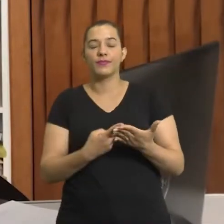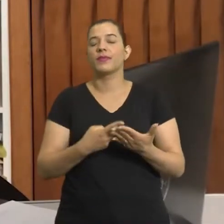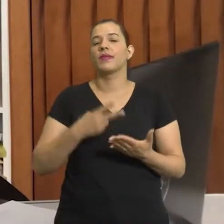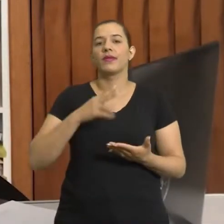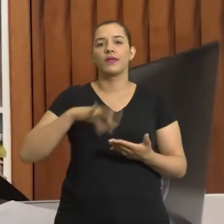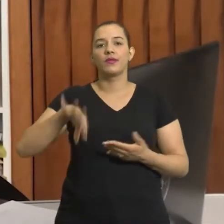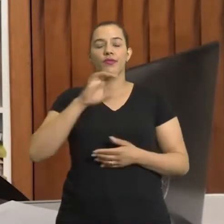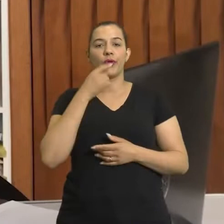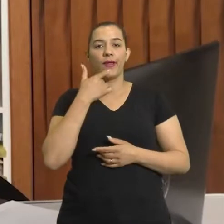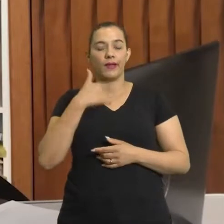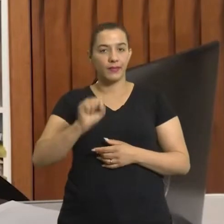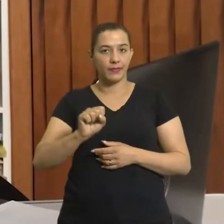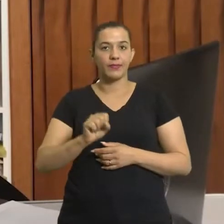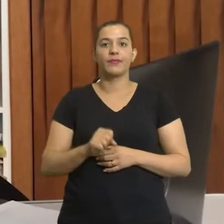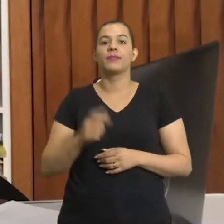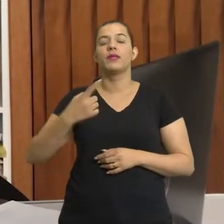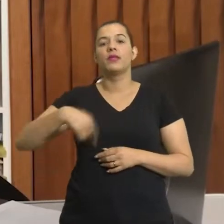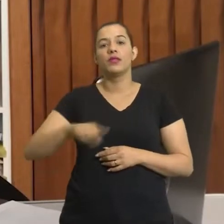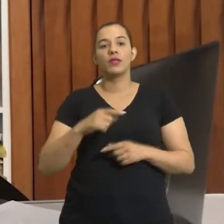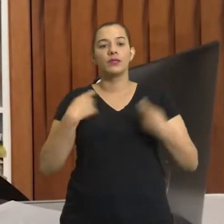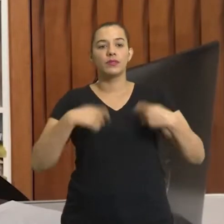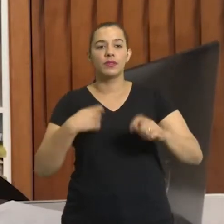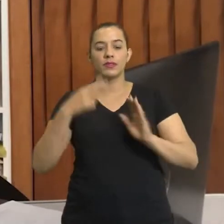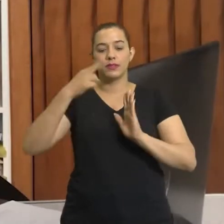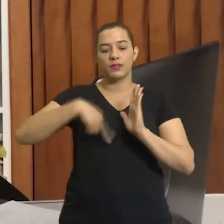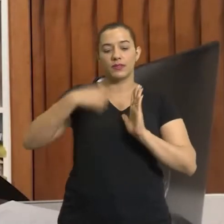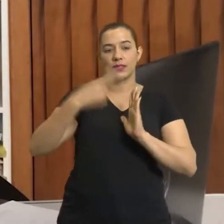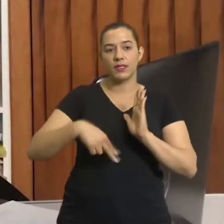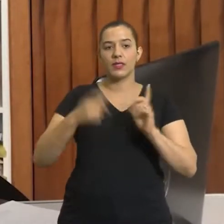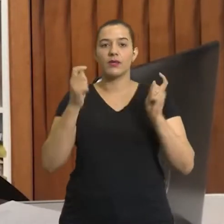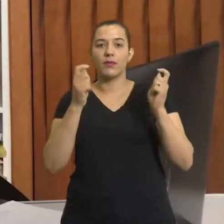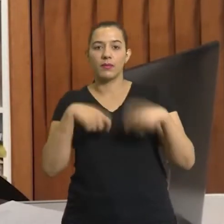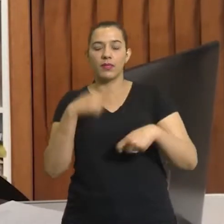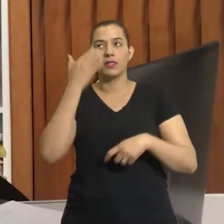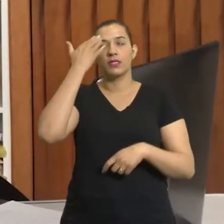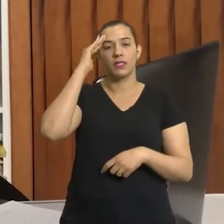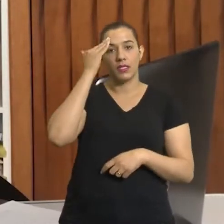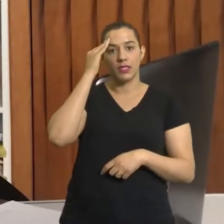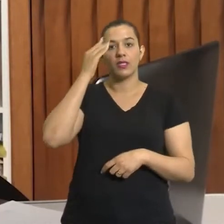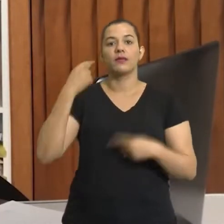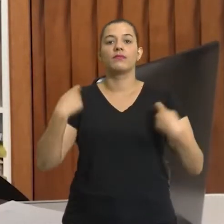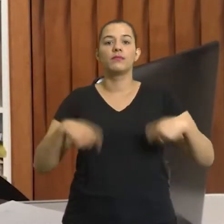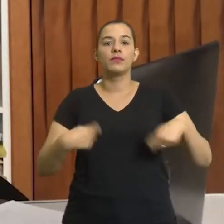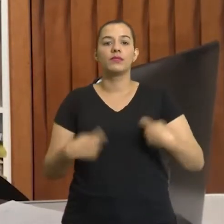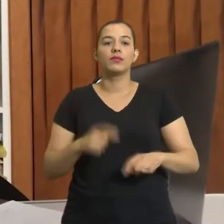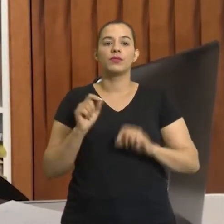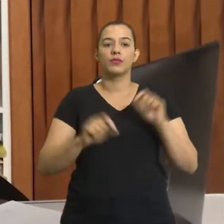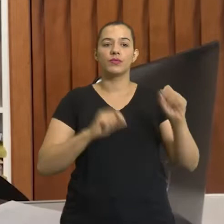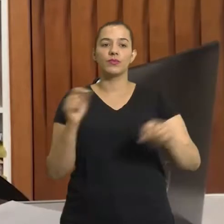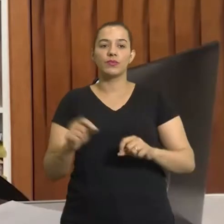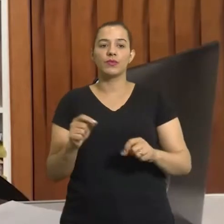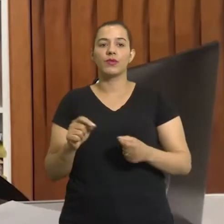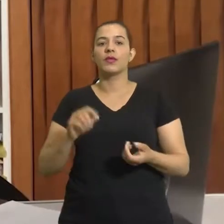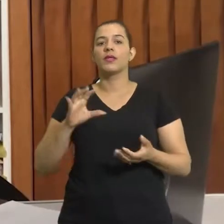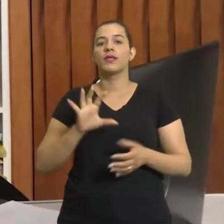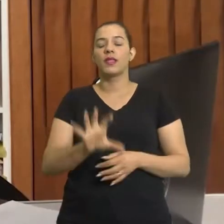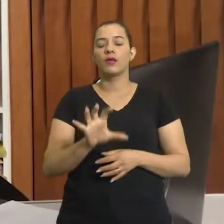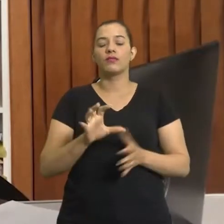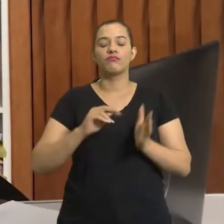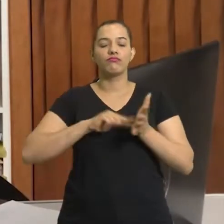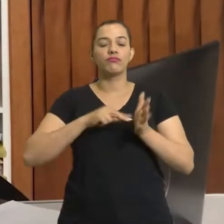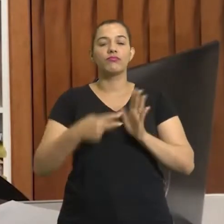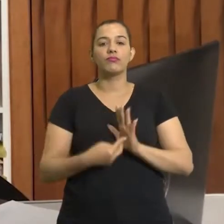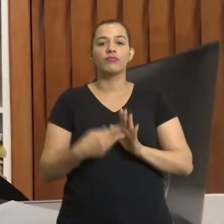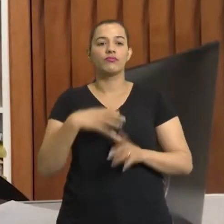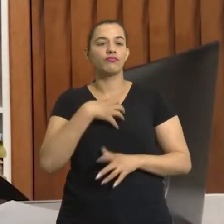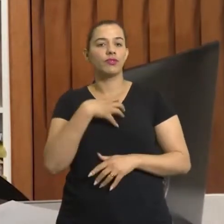a língua. Para a gente ler um texto com eficiência, com competência, a gente precisa dar sentido a esse texto. E